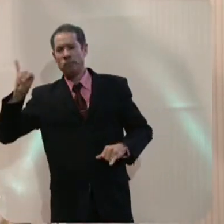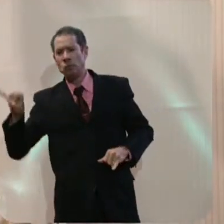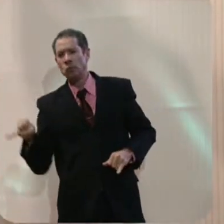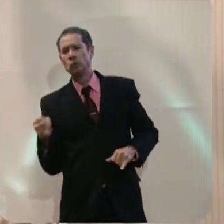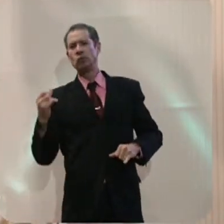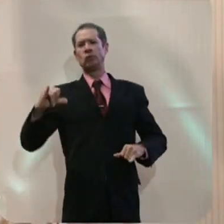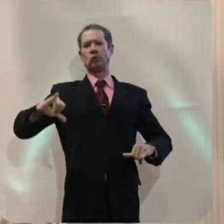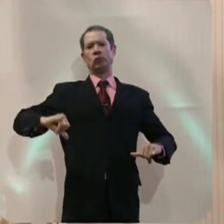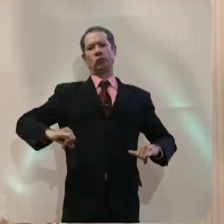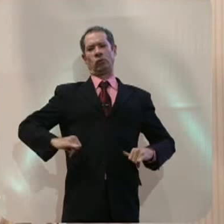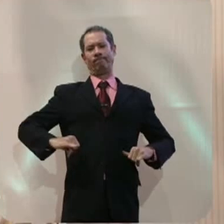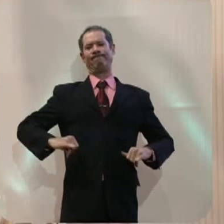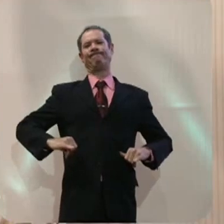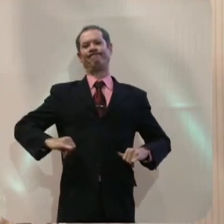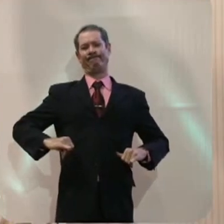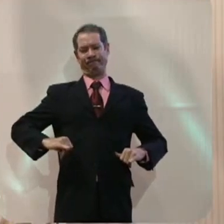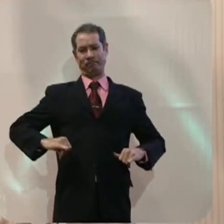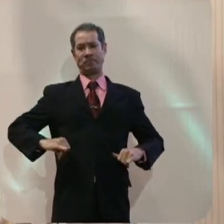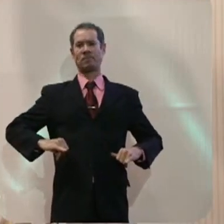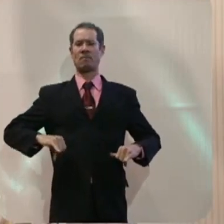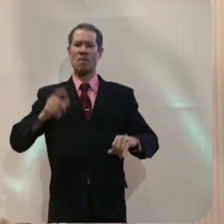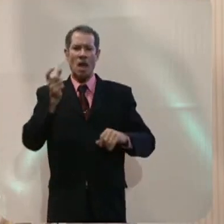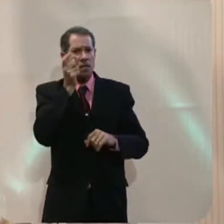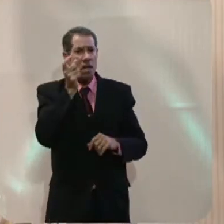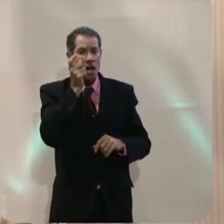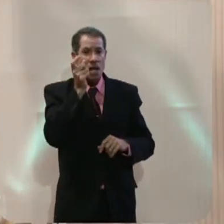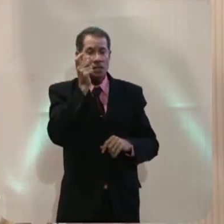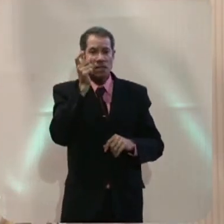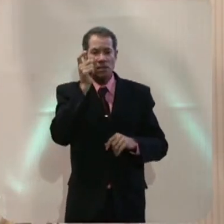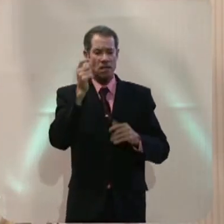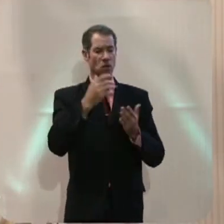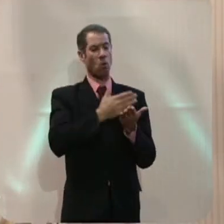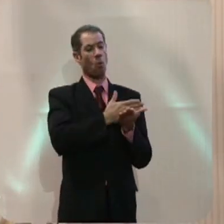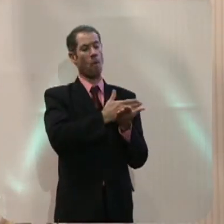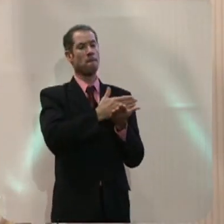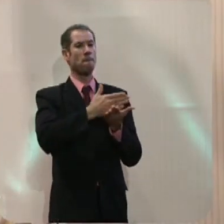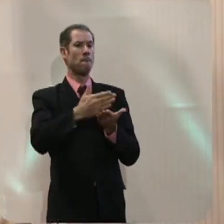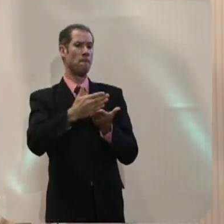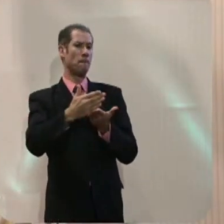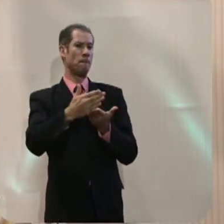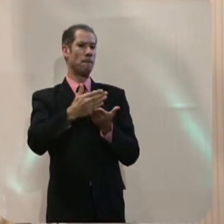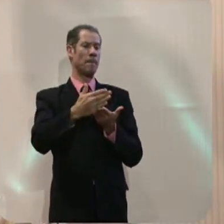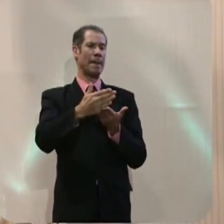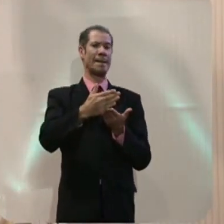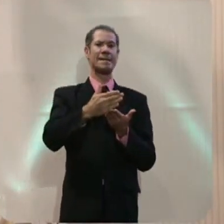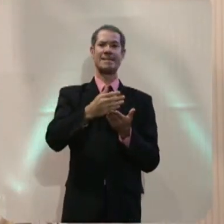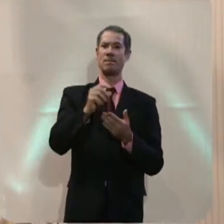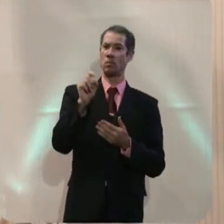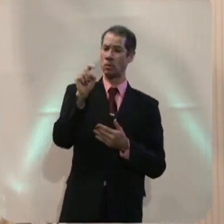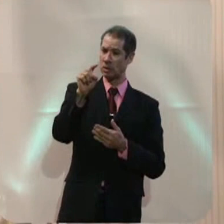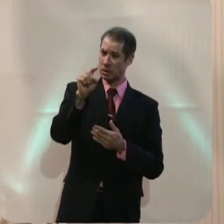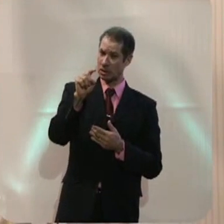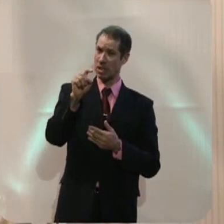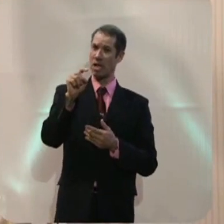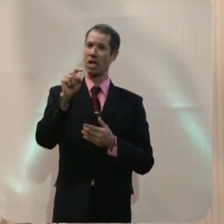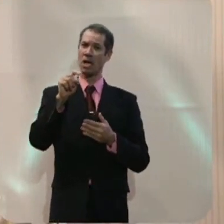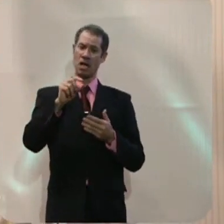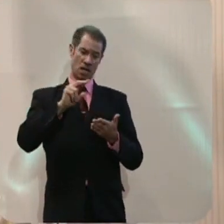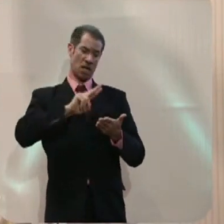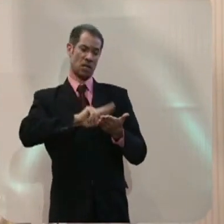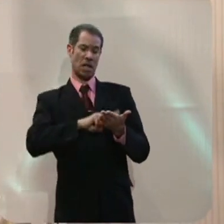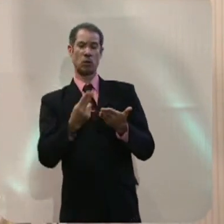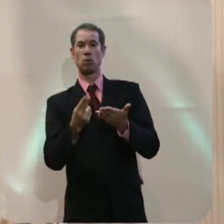tenho saudades. E é interessante porque ele começa lá no comecinho, se você usar a versão